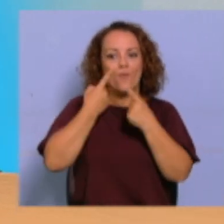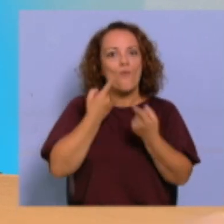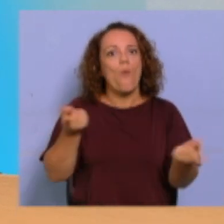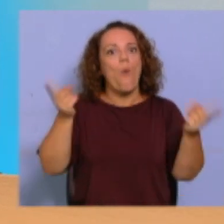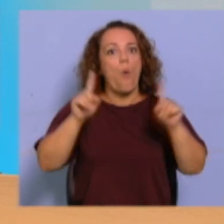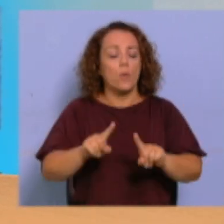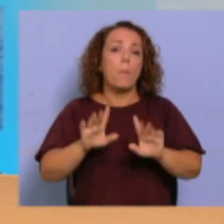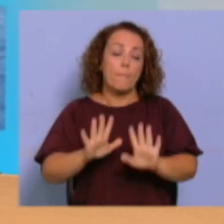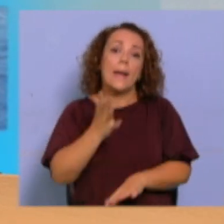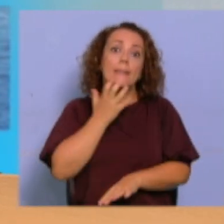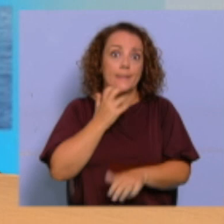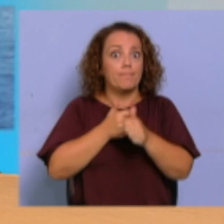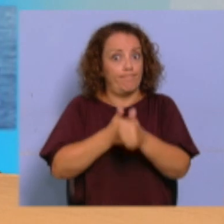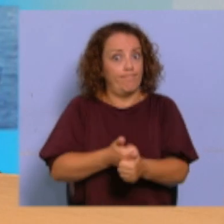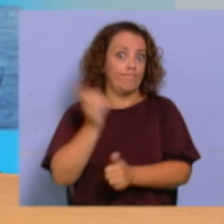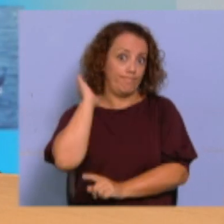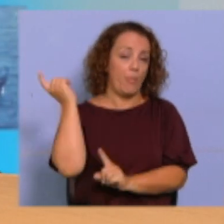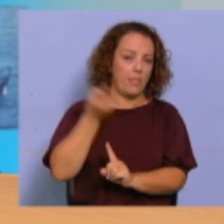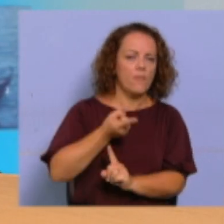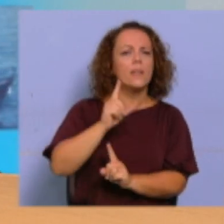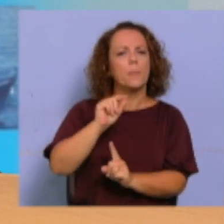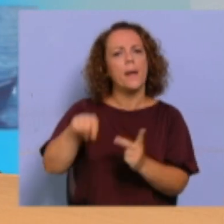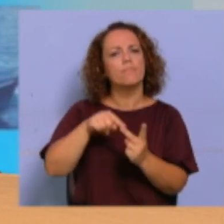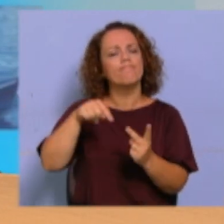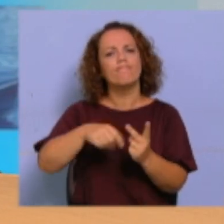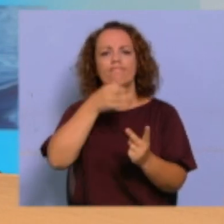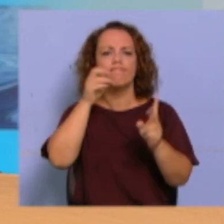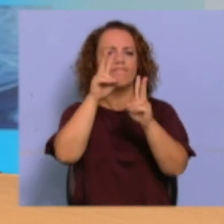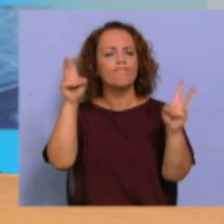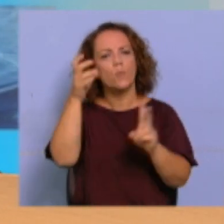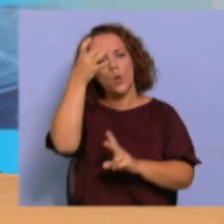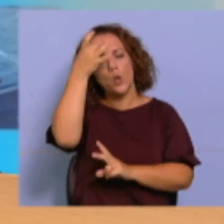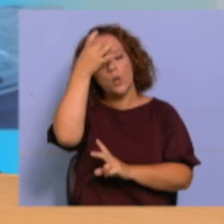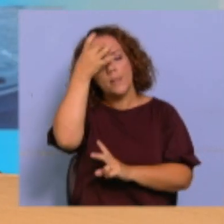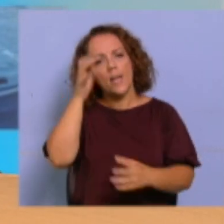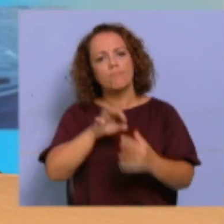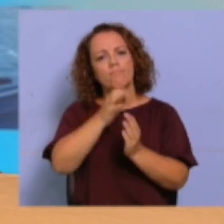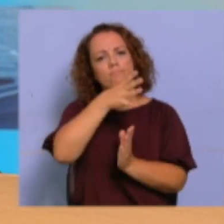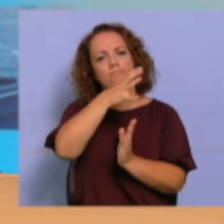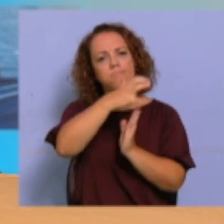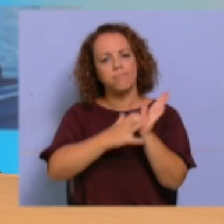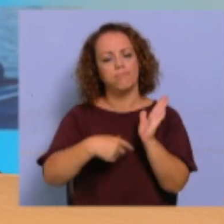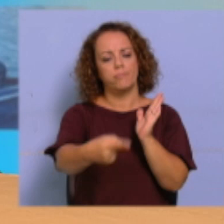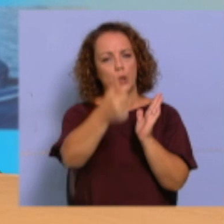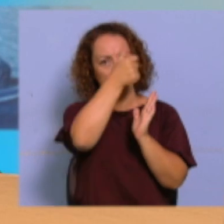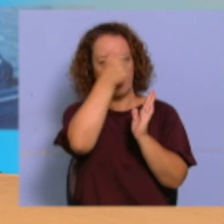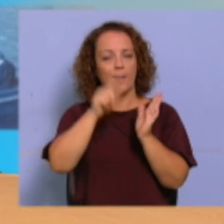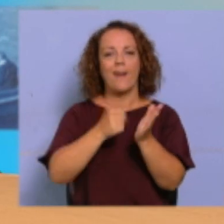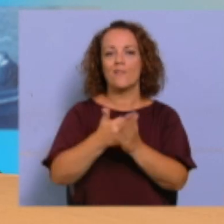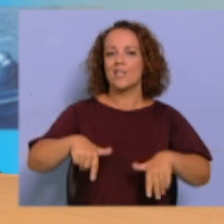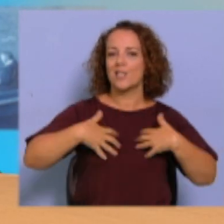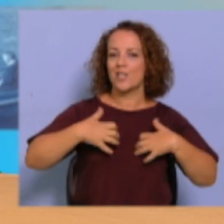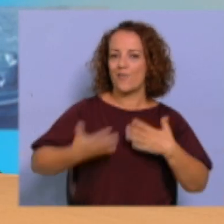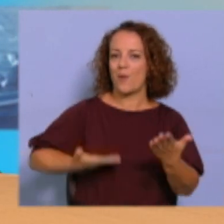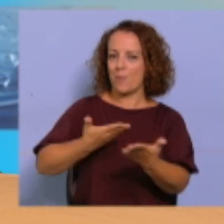tempo exige. Um tema que vai marcar também o comentário à liturgia de domingo, que em cada sexta-feira propomos neste programa, hoje contando